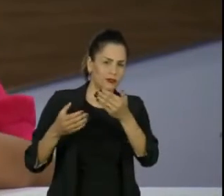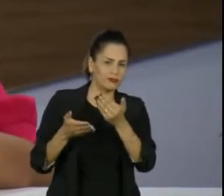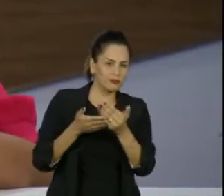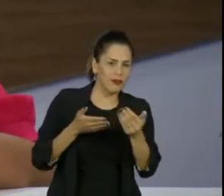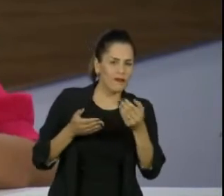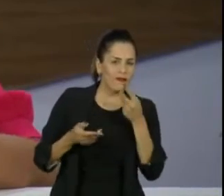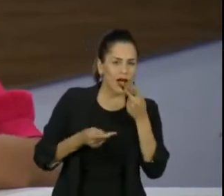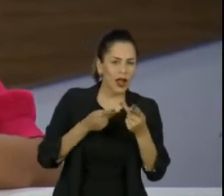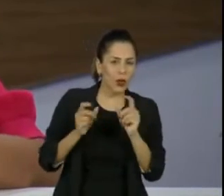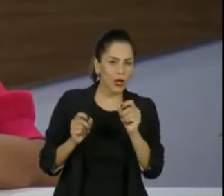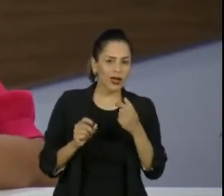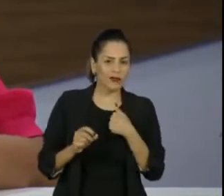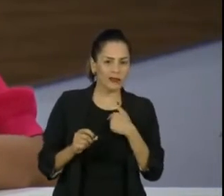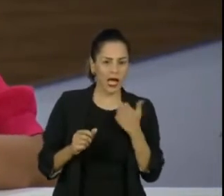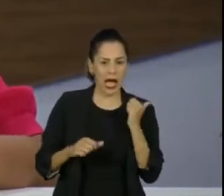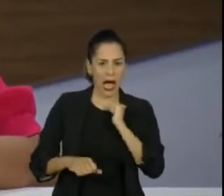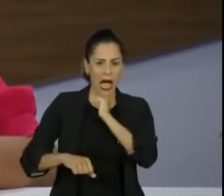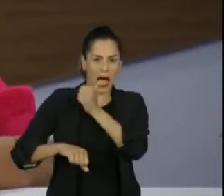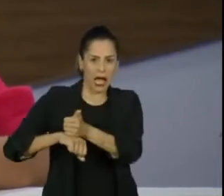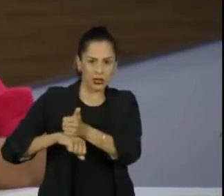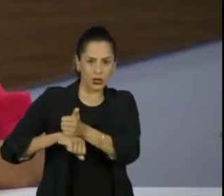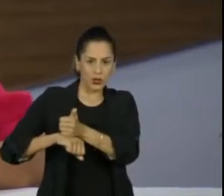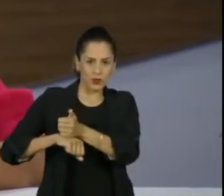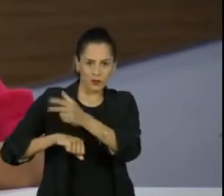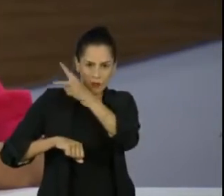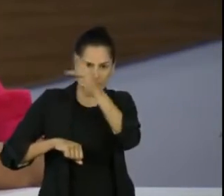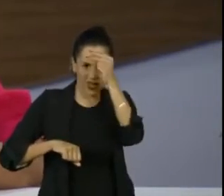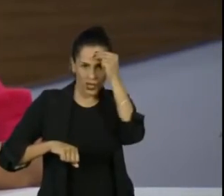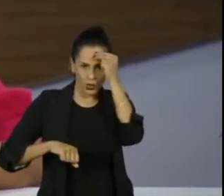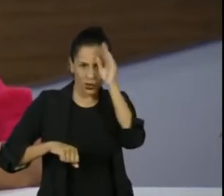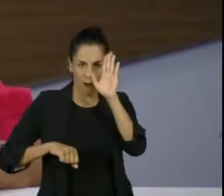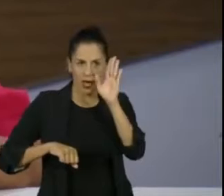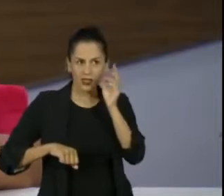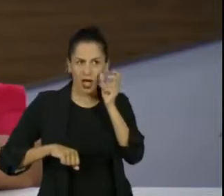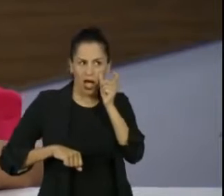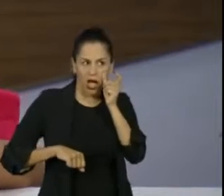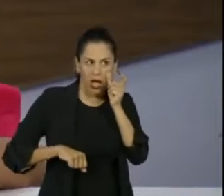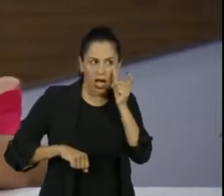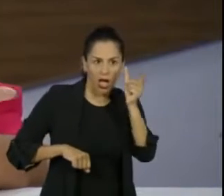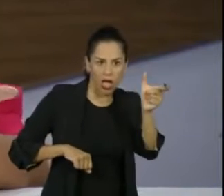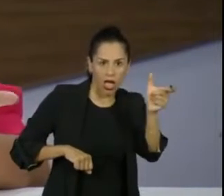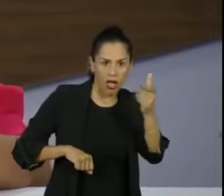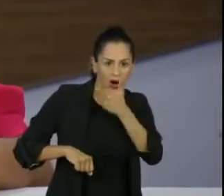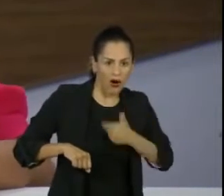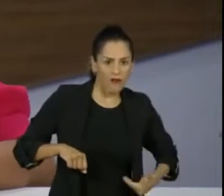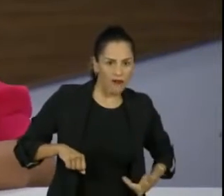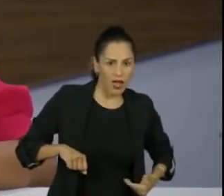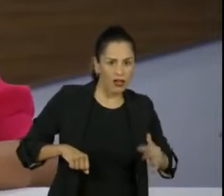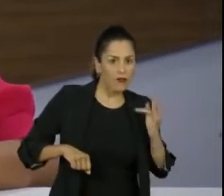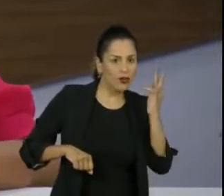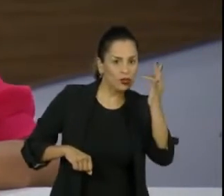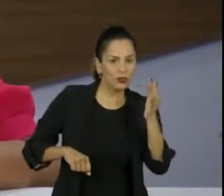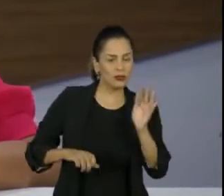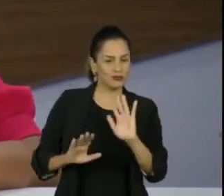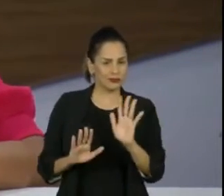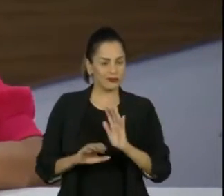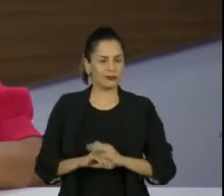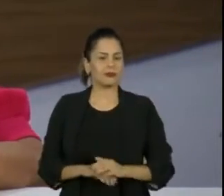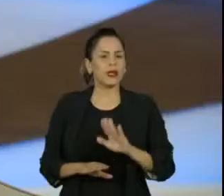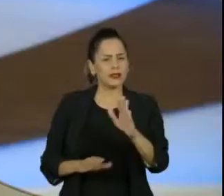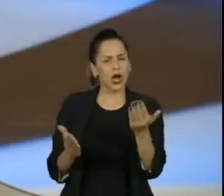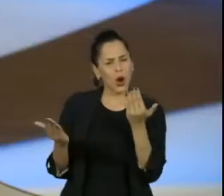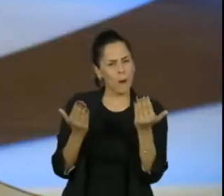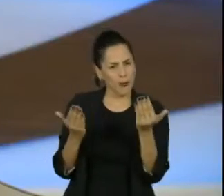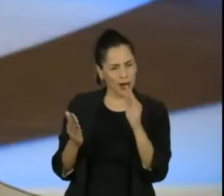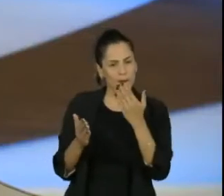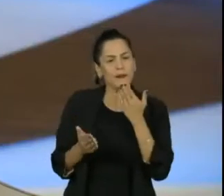sentar em uma cadeira pensando em outra. Queria que o senhor fizesse uma comparação entre presidir o Clube Atlético Mineiro